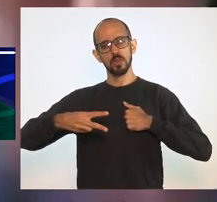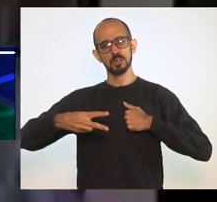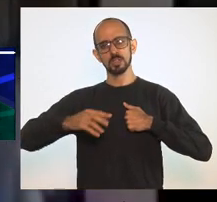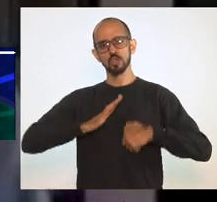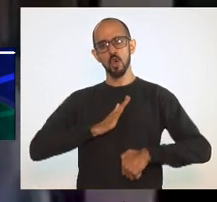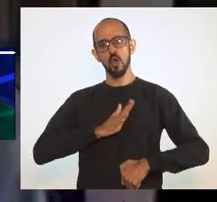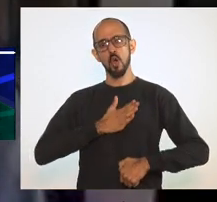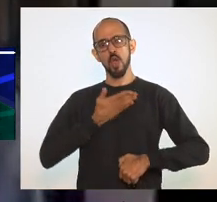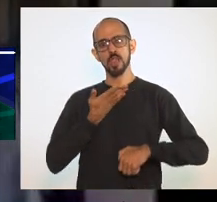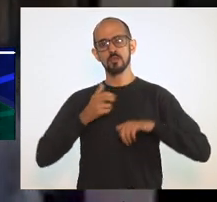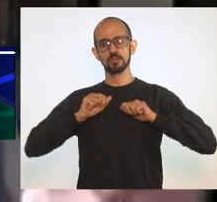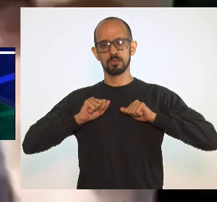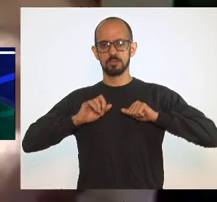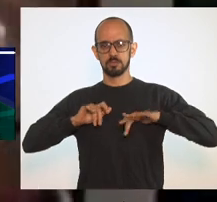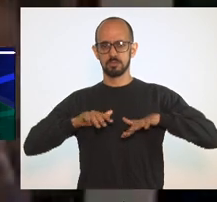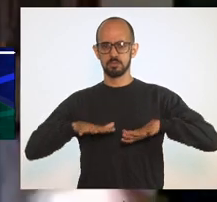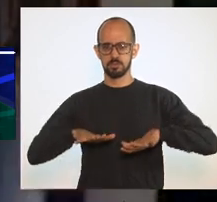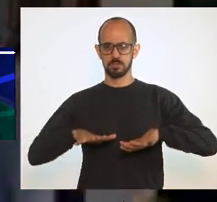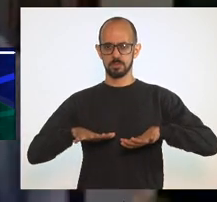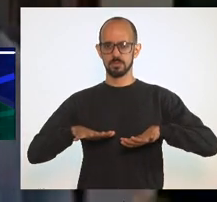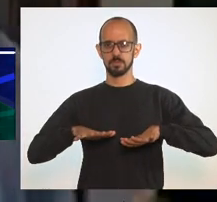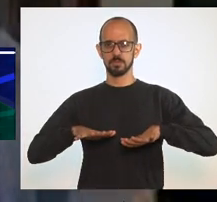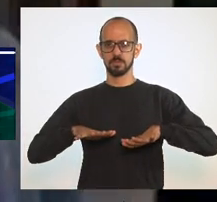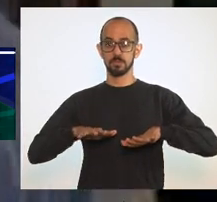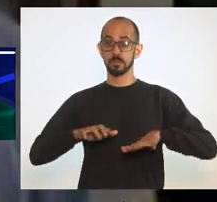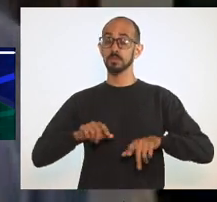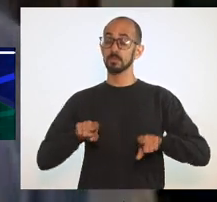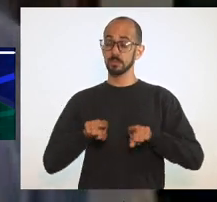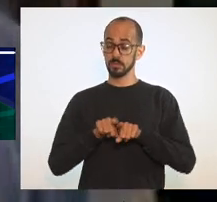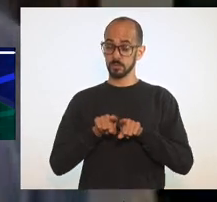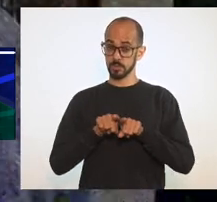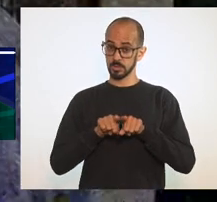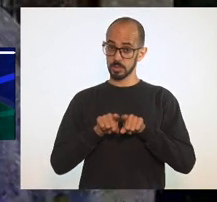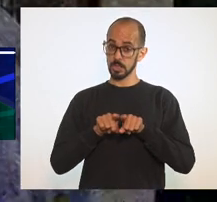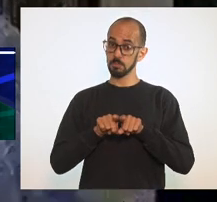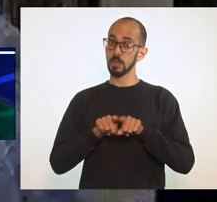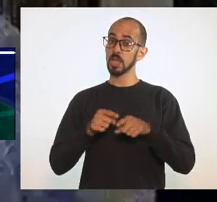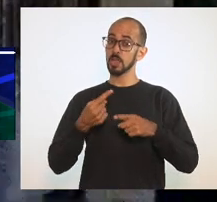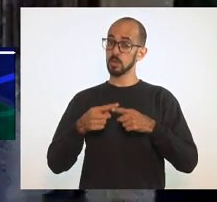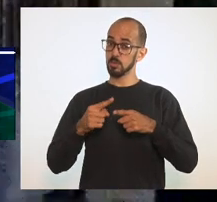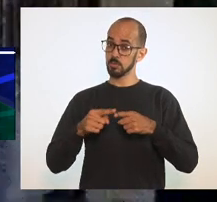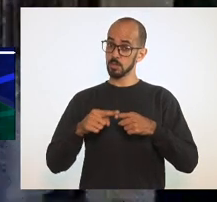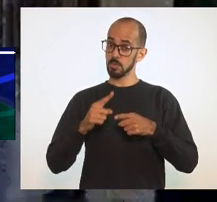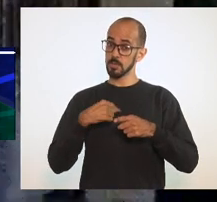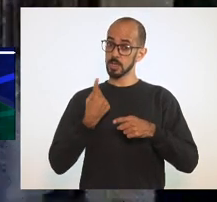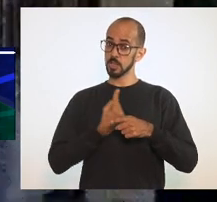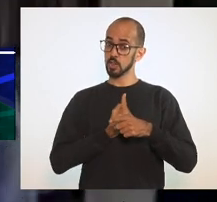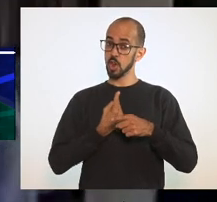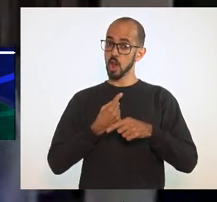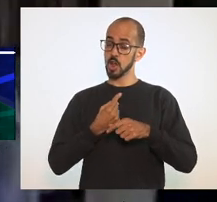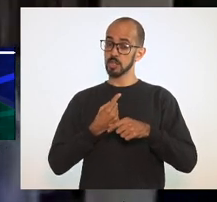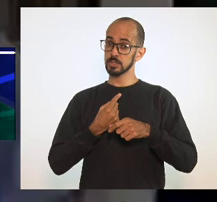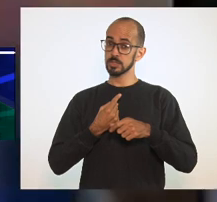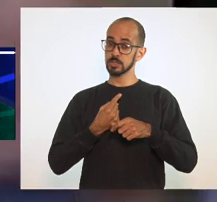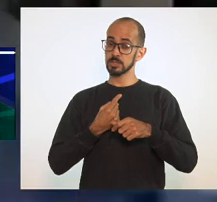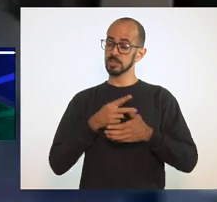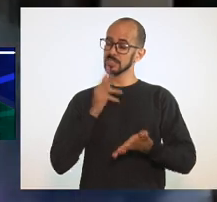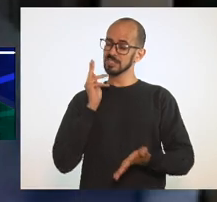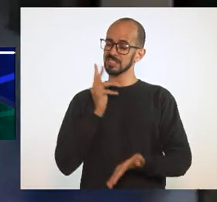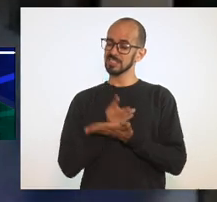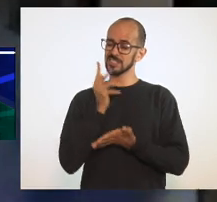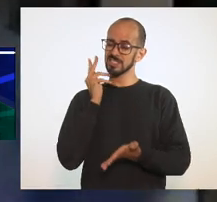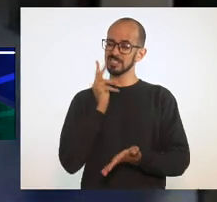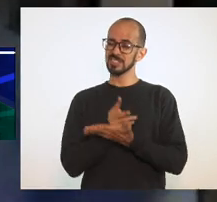por esta pandemia. Inclusive, a questão que nós defendemos de todas